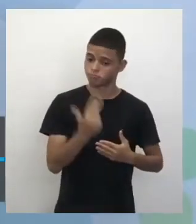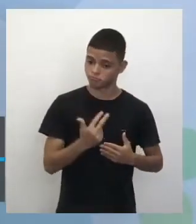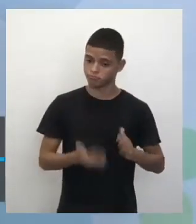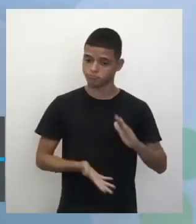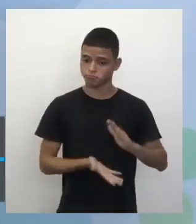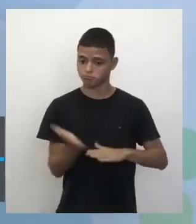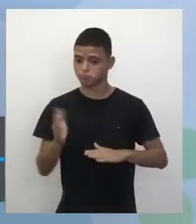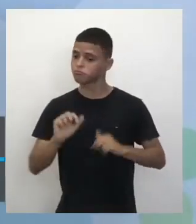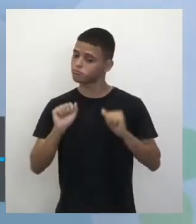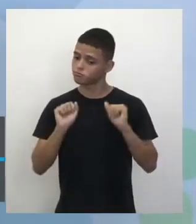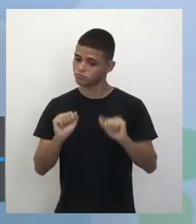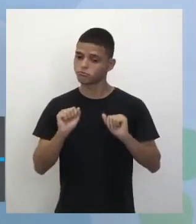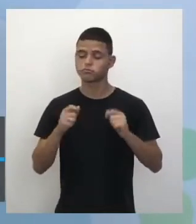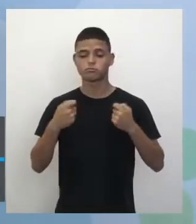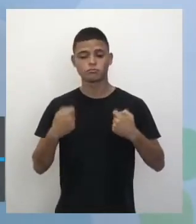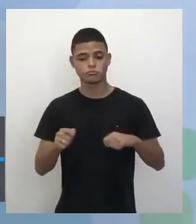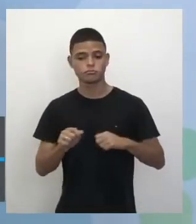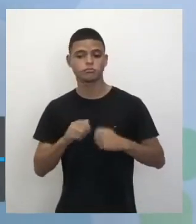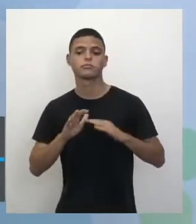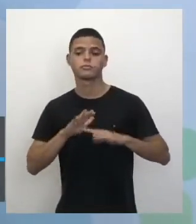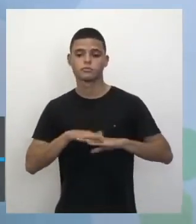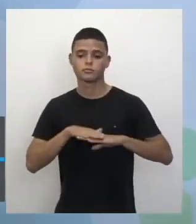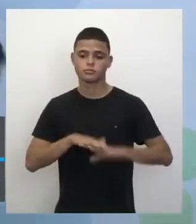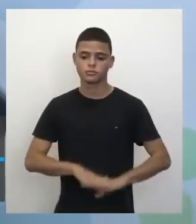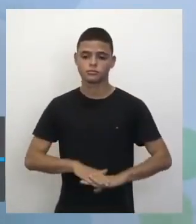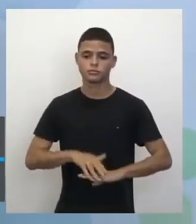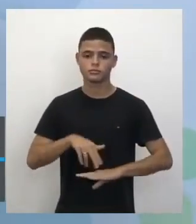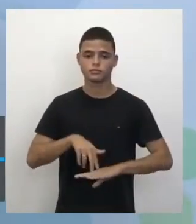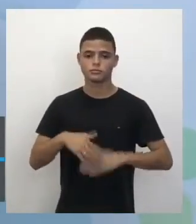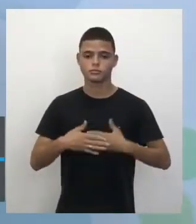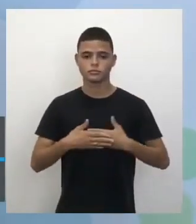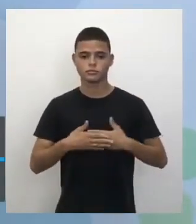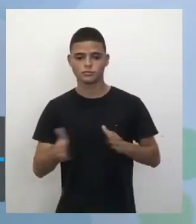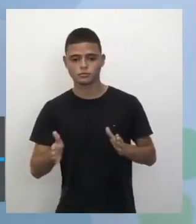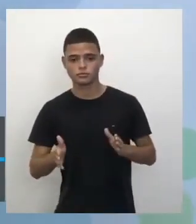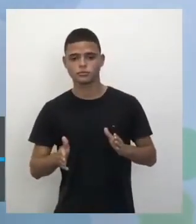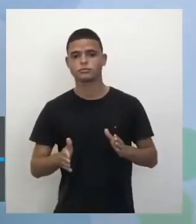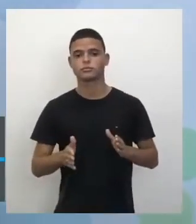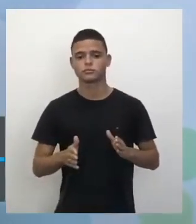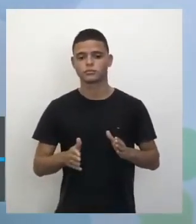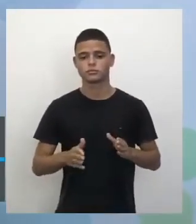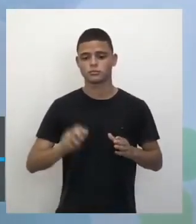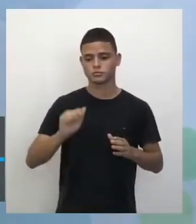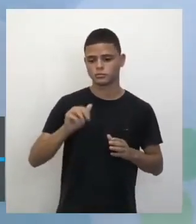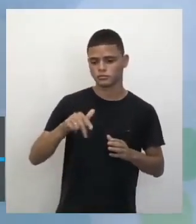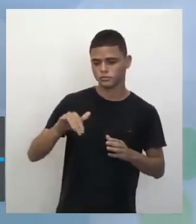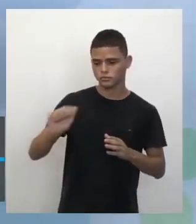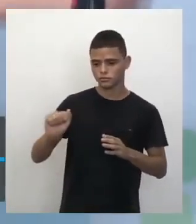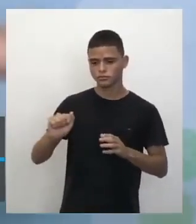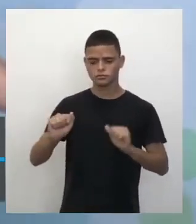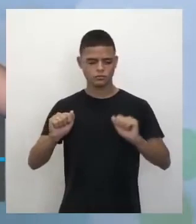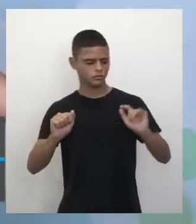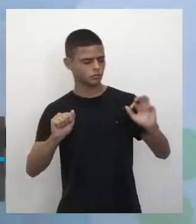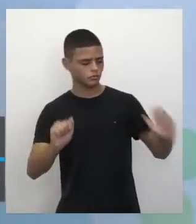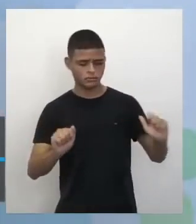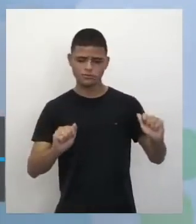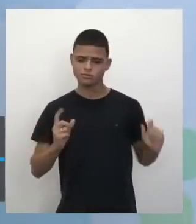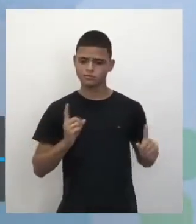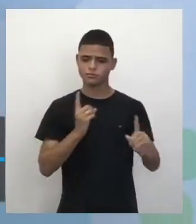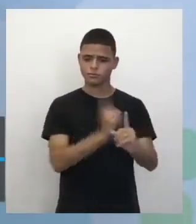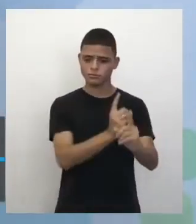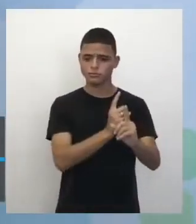Então toda essa questão da espera do metrô, o metrô tem que abrir e tal, e tem que pegar a baldeação, não, mas fulano vai encontrar a gente em tal